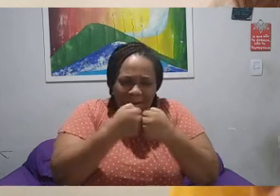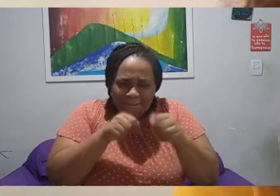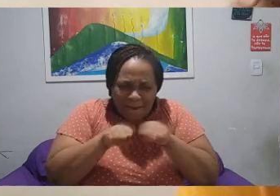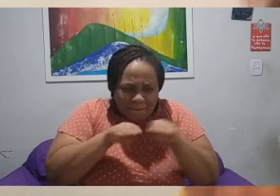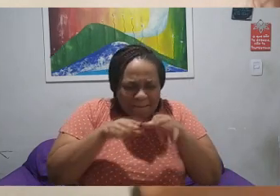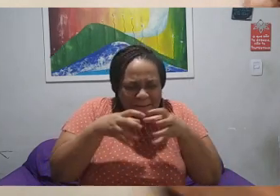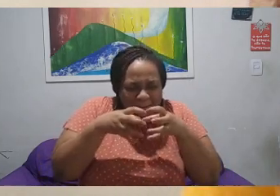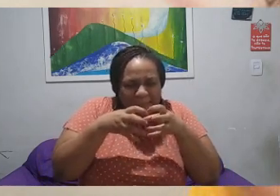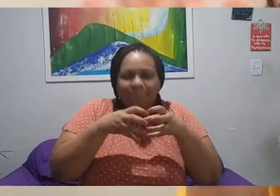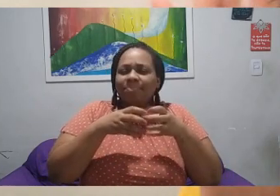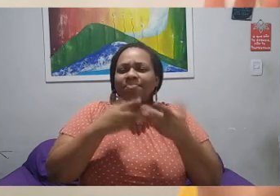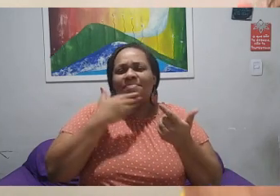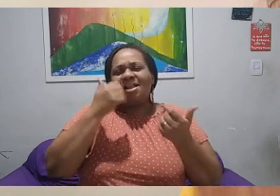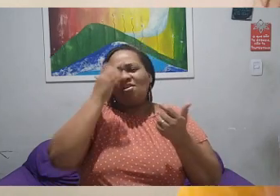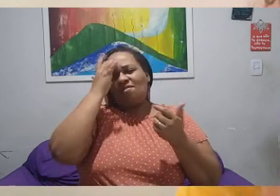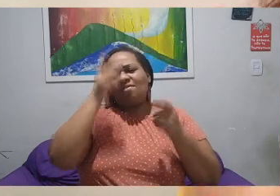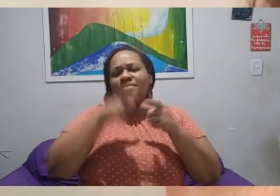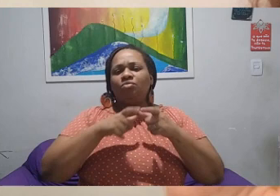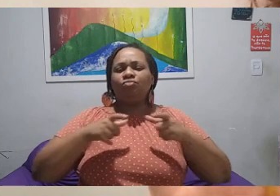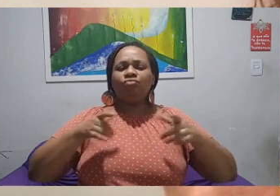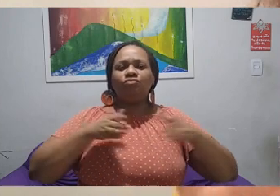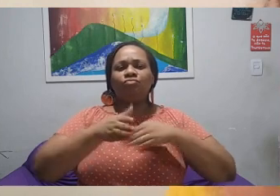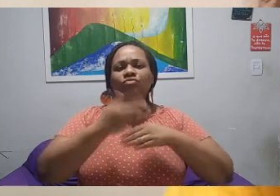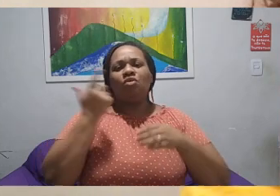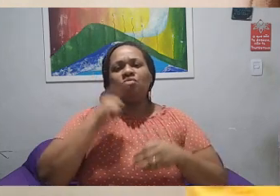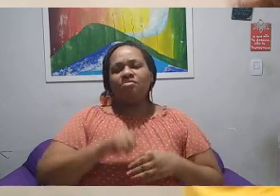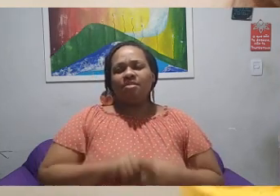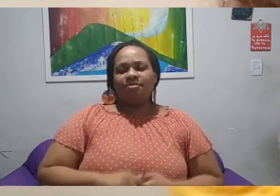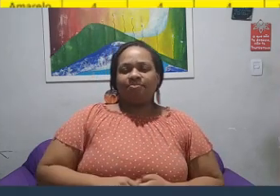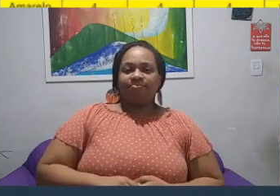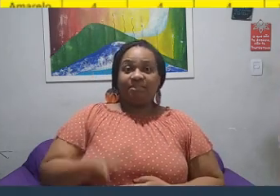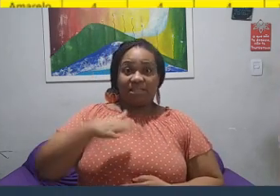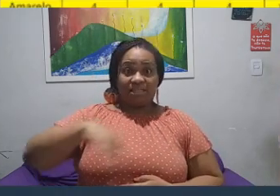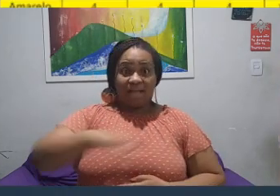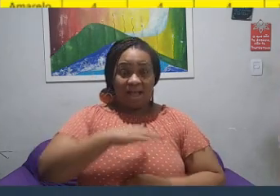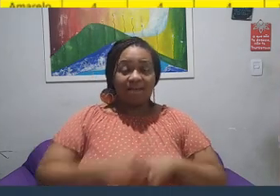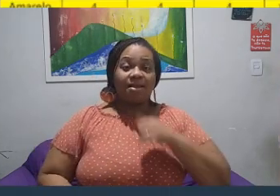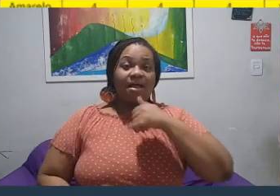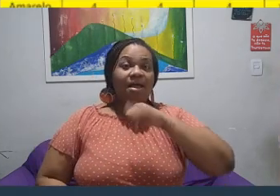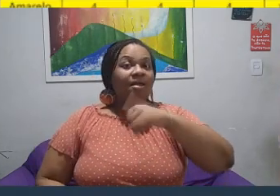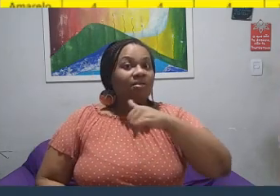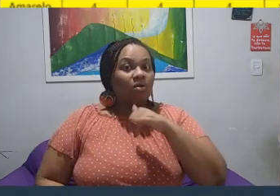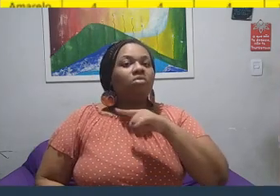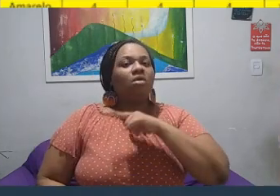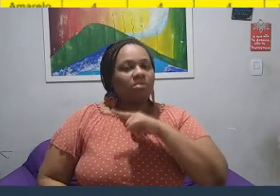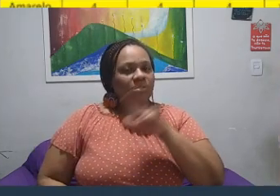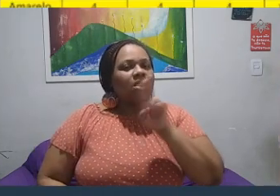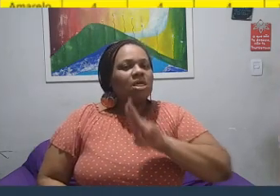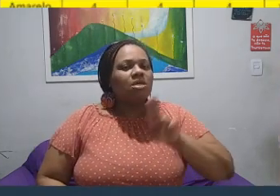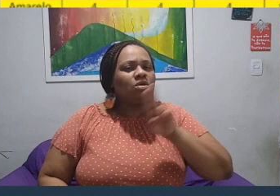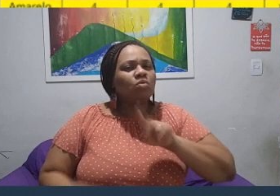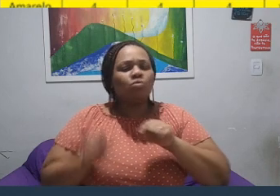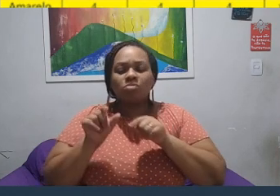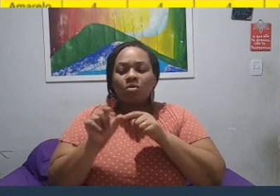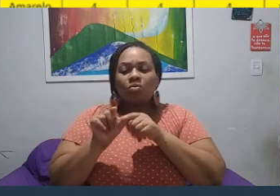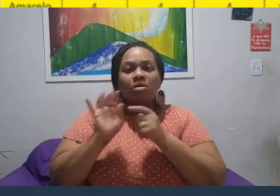quanto menos colisões, mais facilmente a corrente vai passar por ele. Certinho? Na eletrônica, a gente usa muito